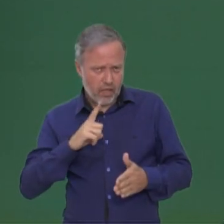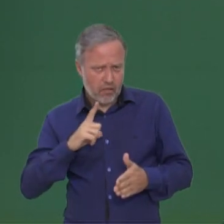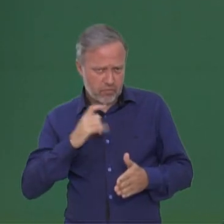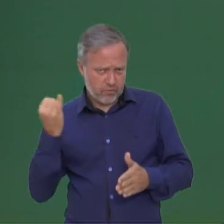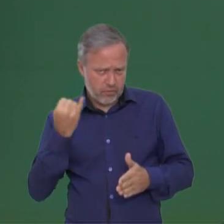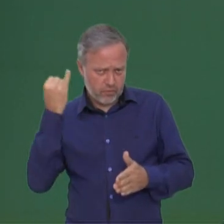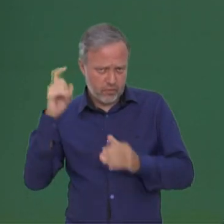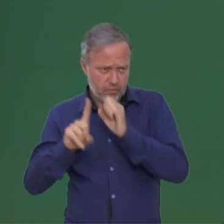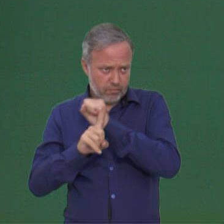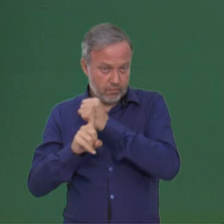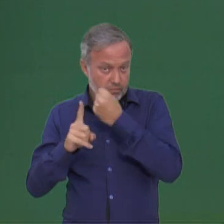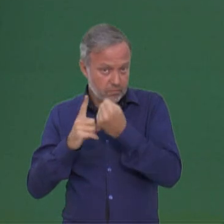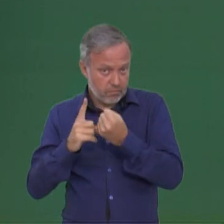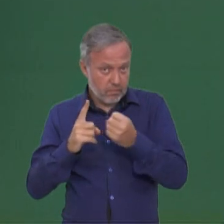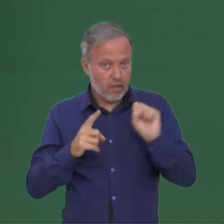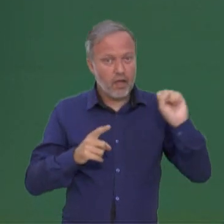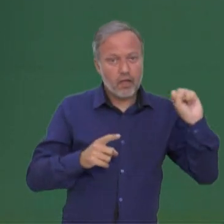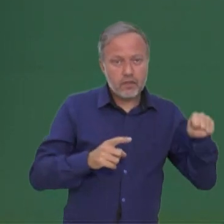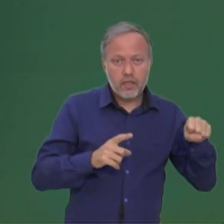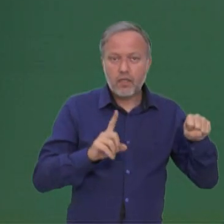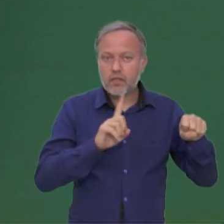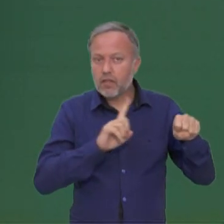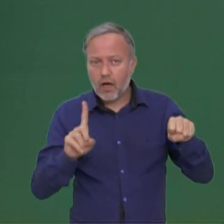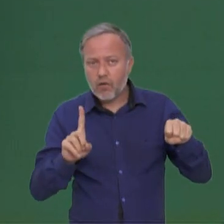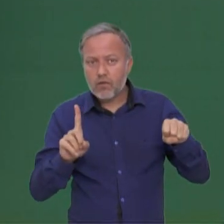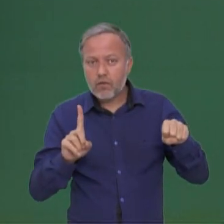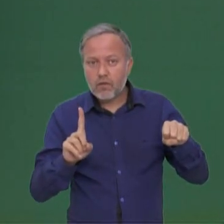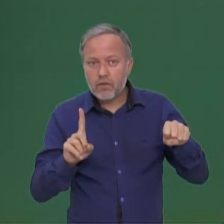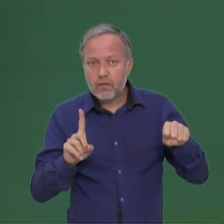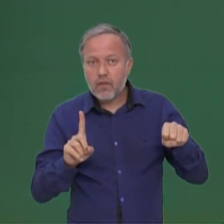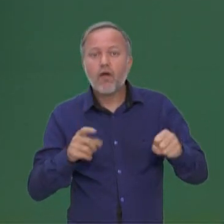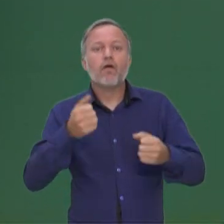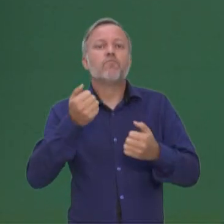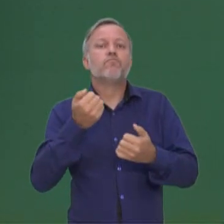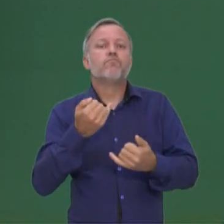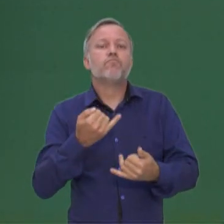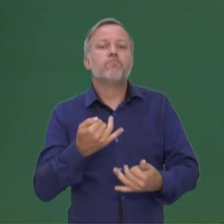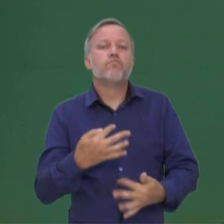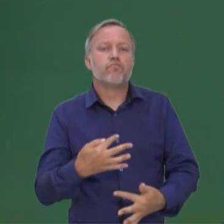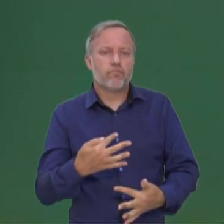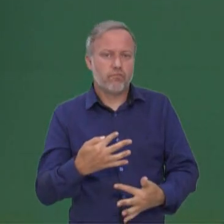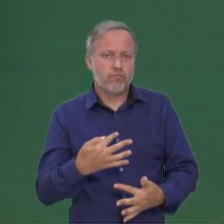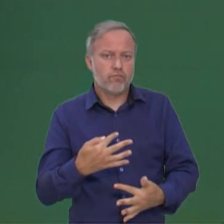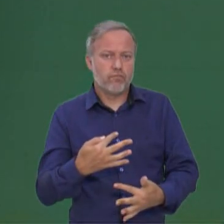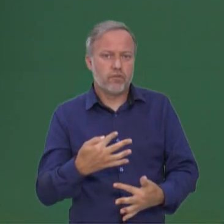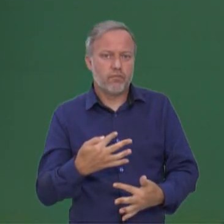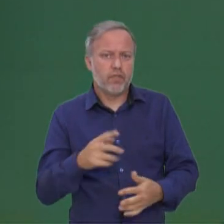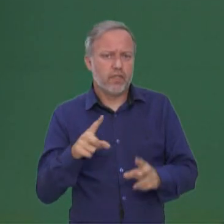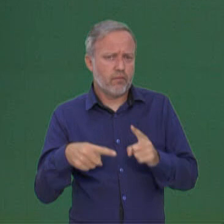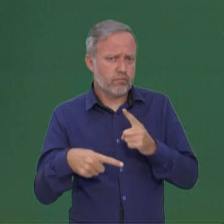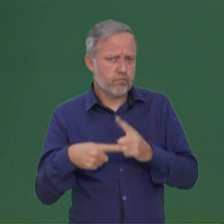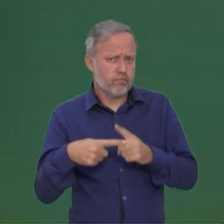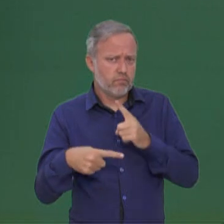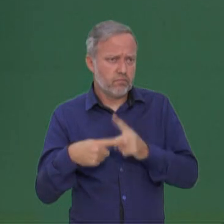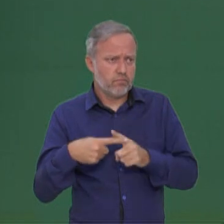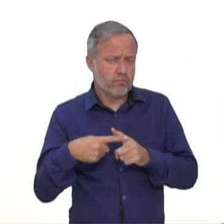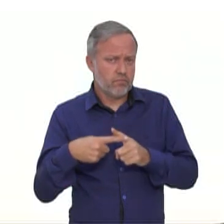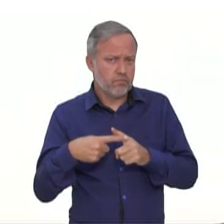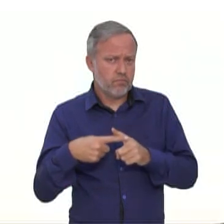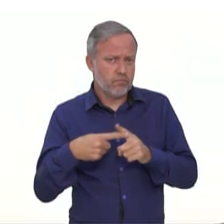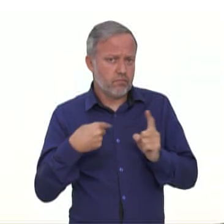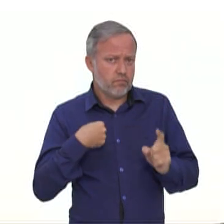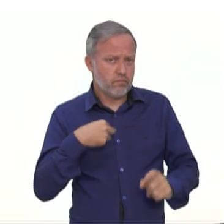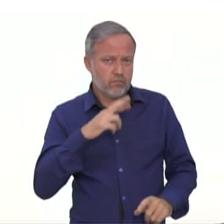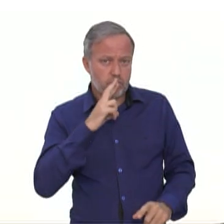e justifiquem, certo? Por que que sim ou por que que não? Pelo que deu para entender. Então,